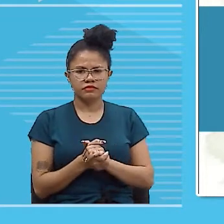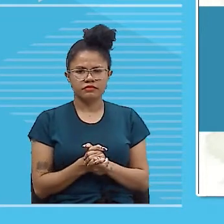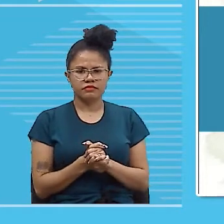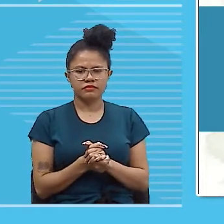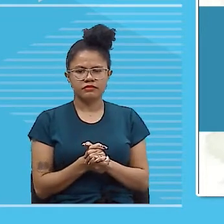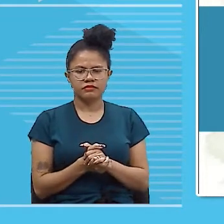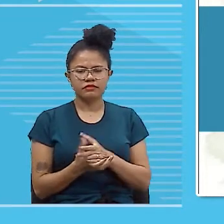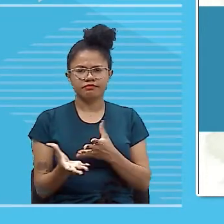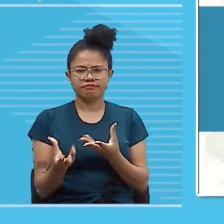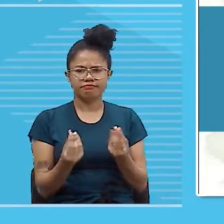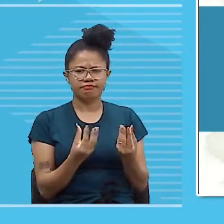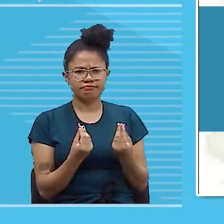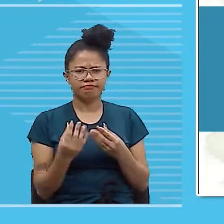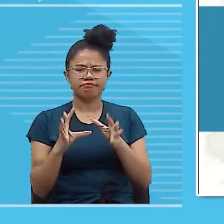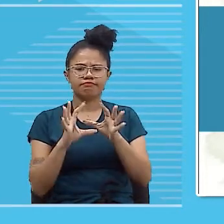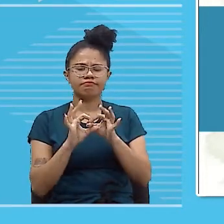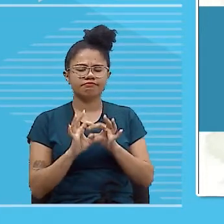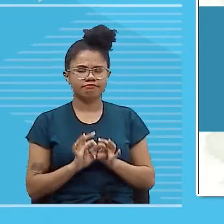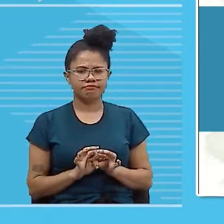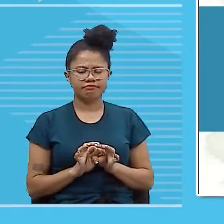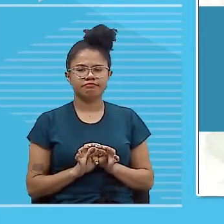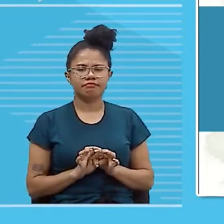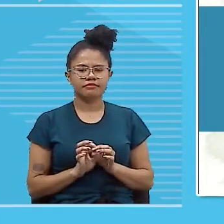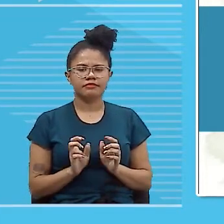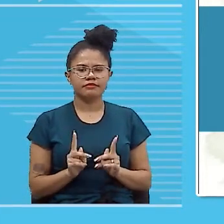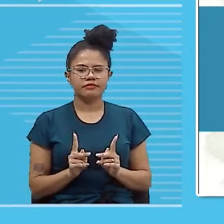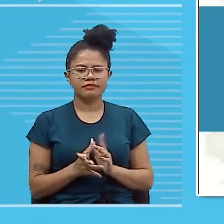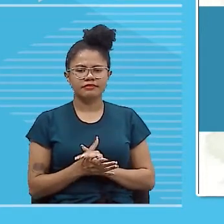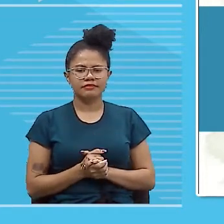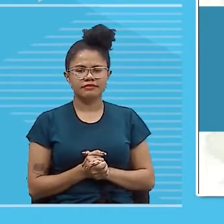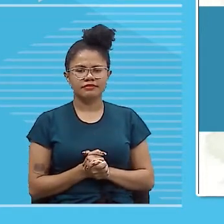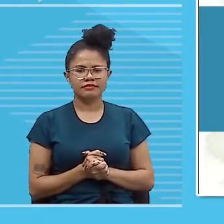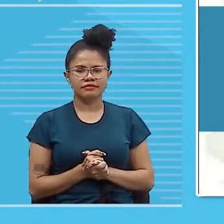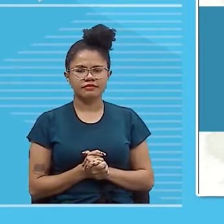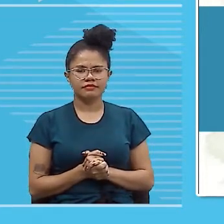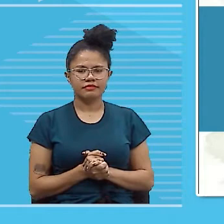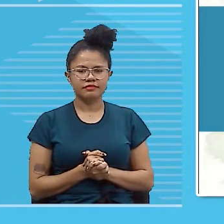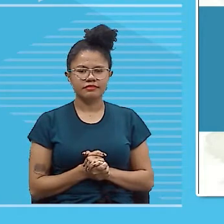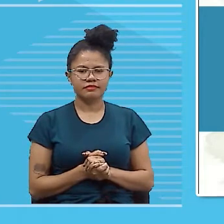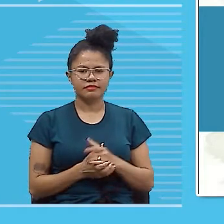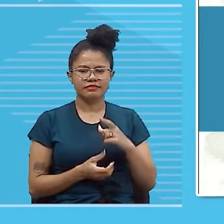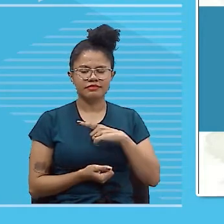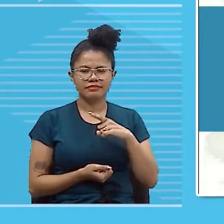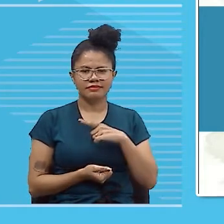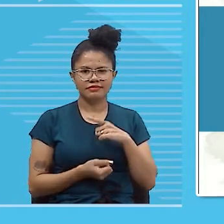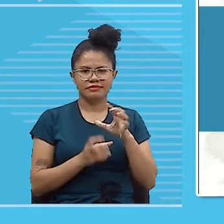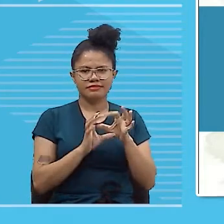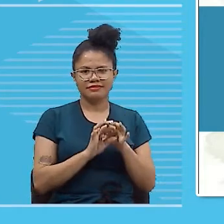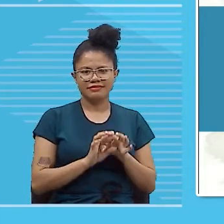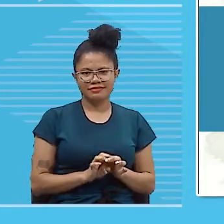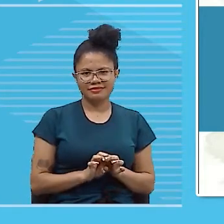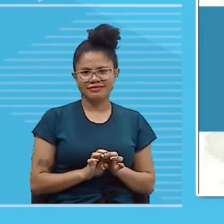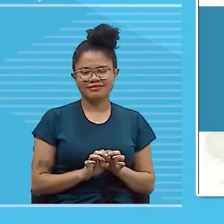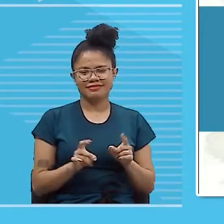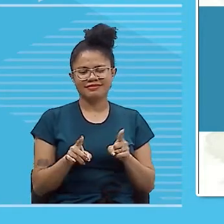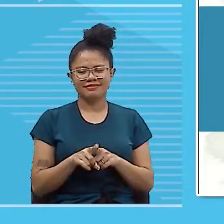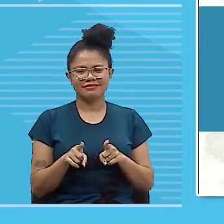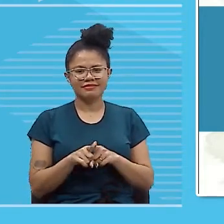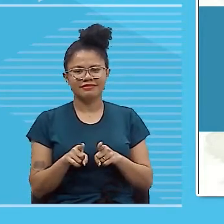de coesão né a venda coesão indubitavelmente